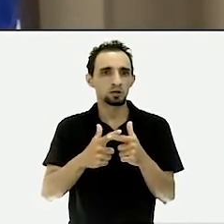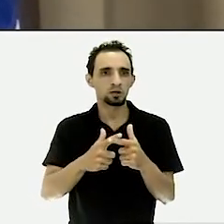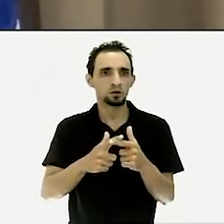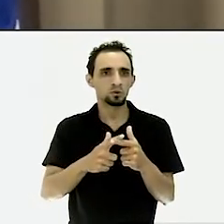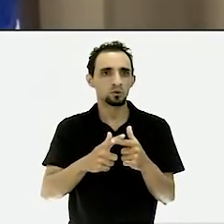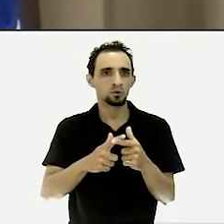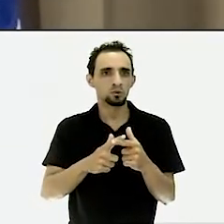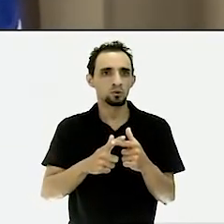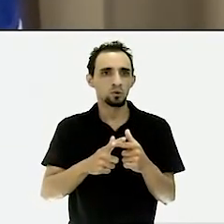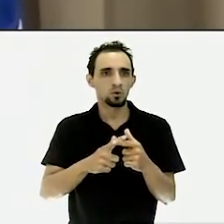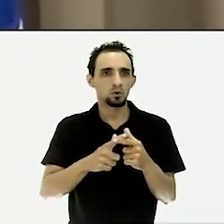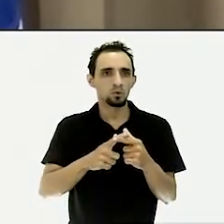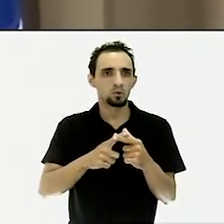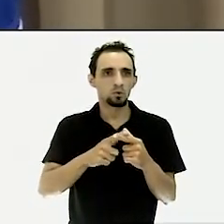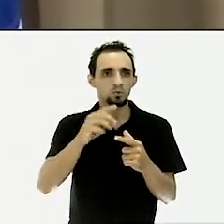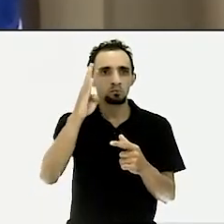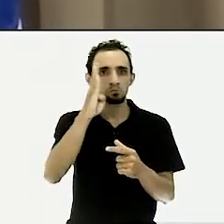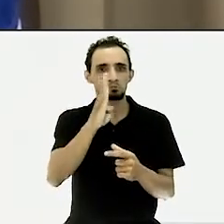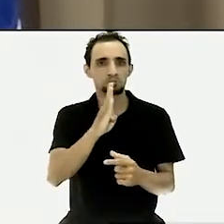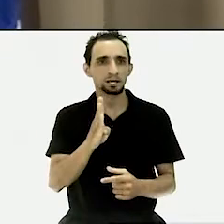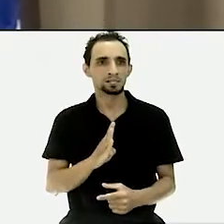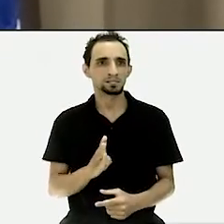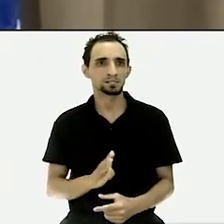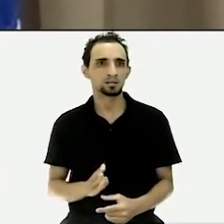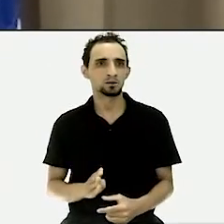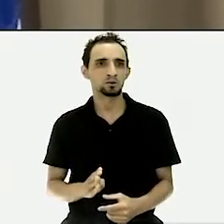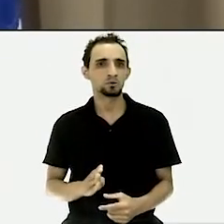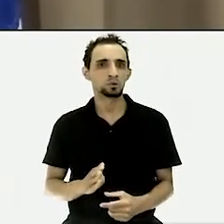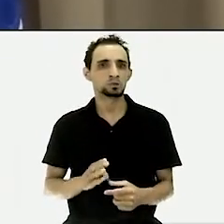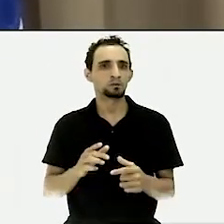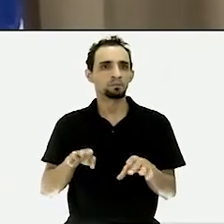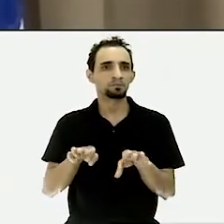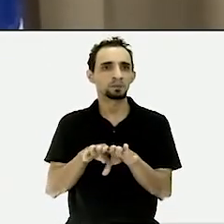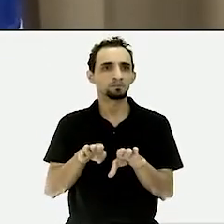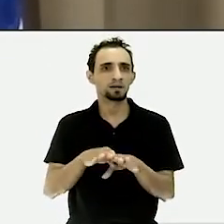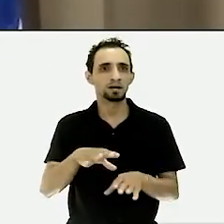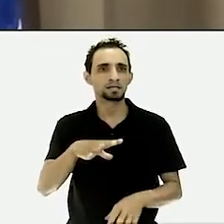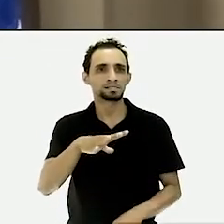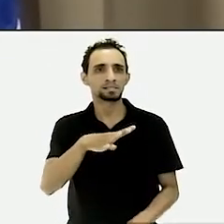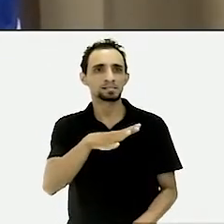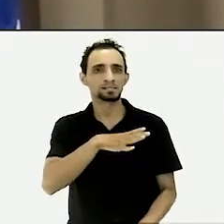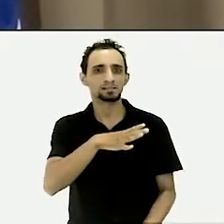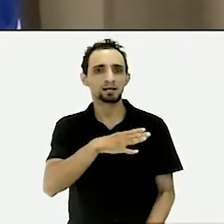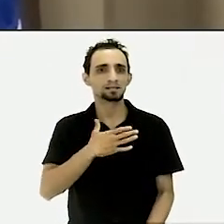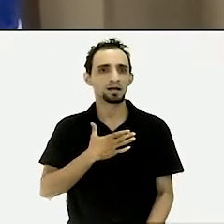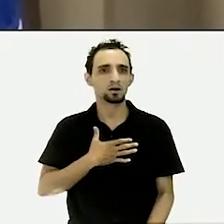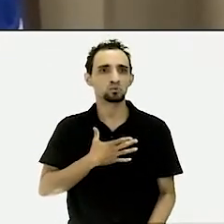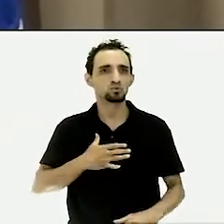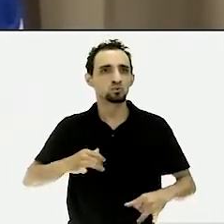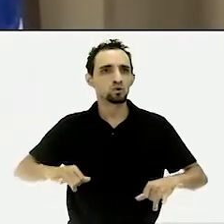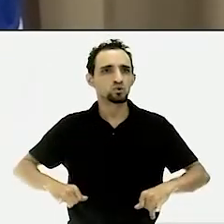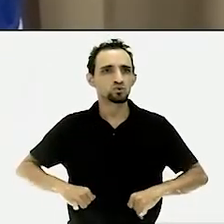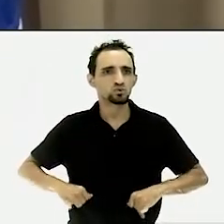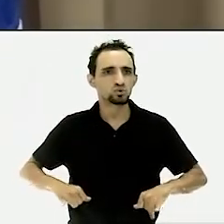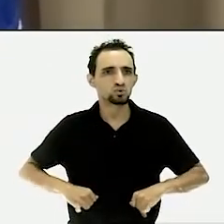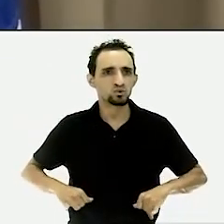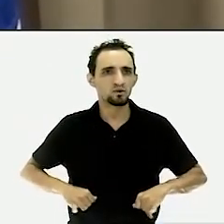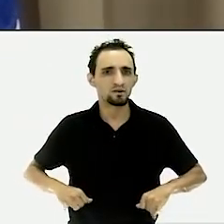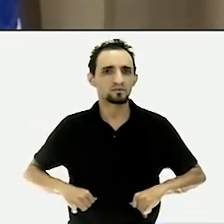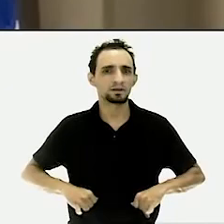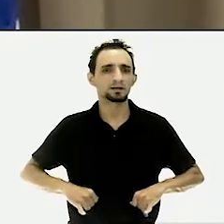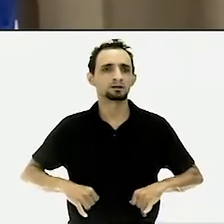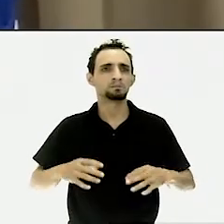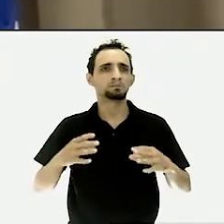Brasil, é o nosso mundo, nós vivemos nesse Brasil que é Agudos, ver tantas pessoas sofrendo, dito, tantas mulheres